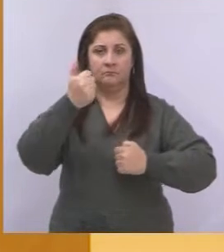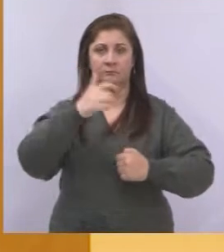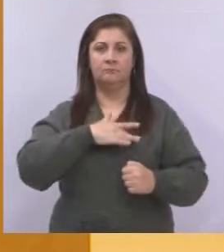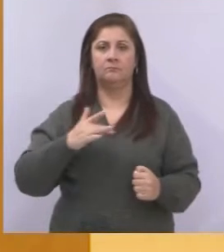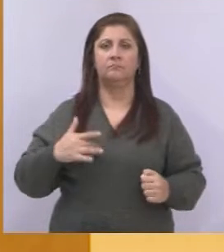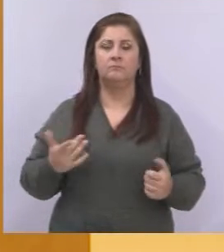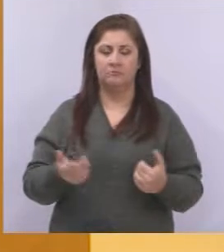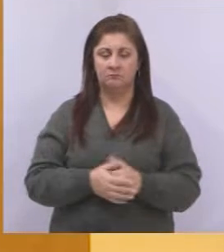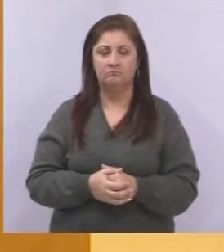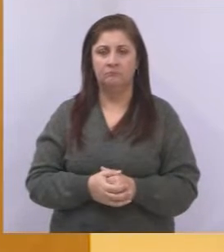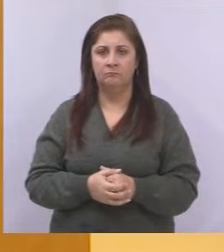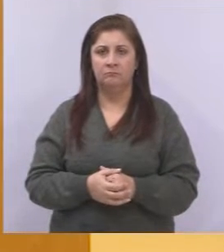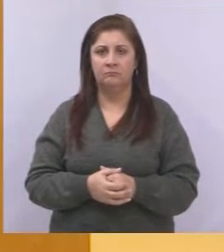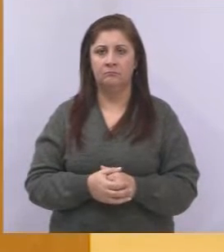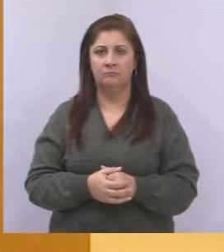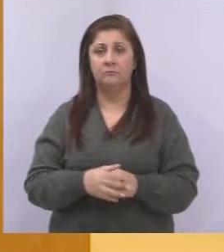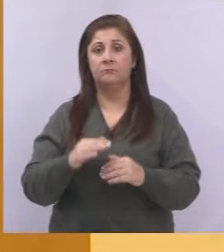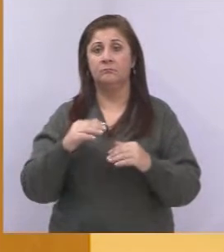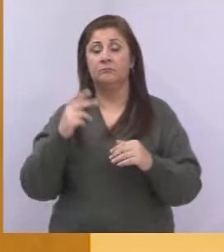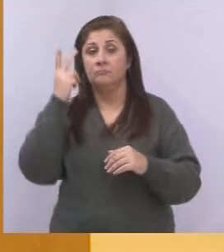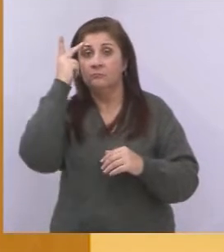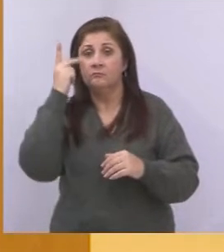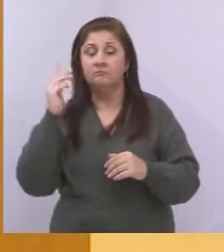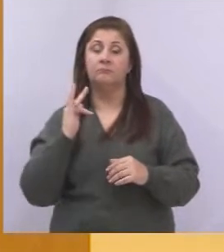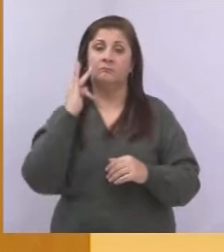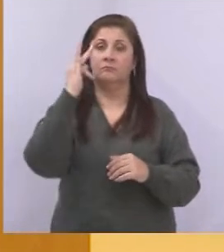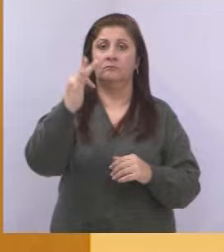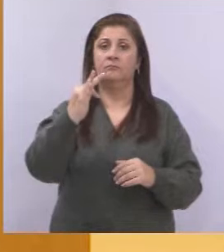Então, a tendência é que a nossa população sempre vá